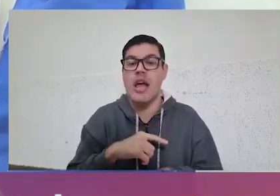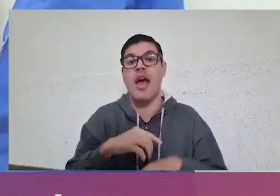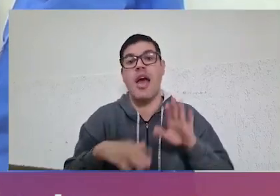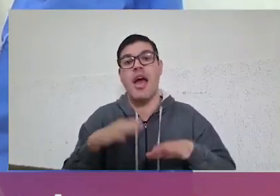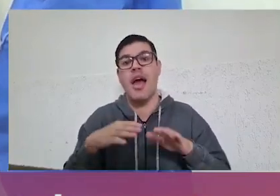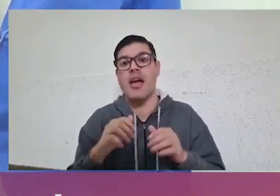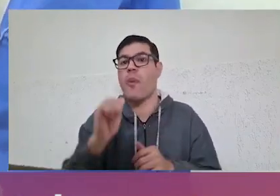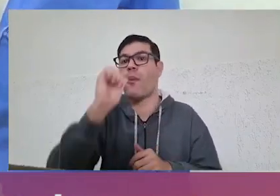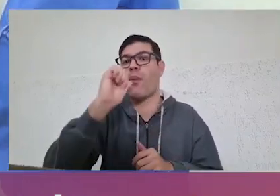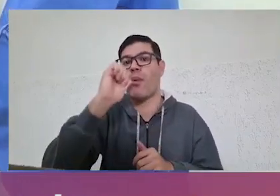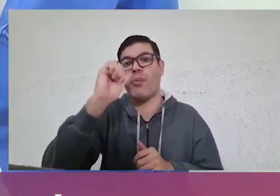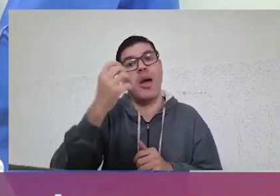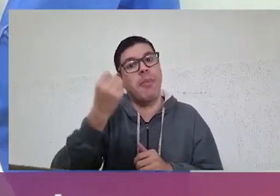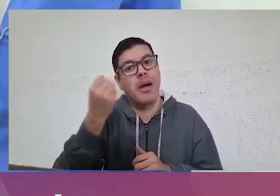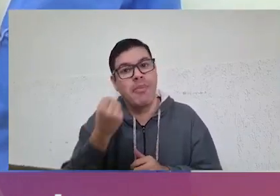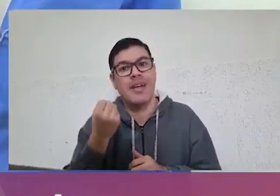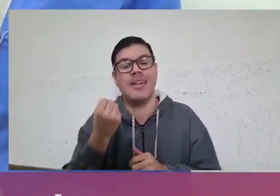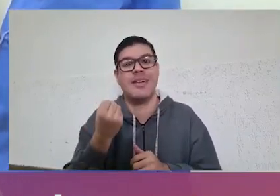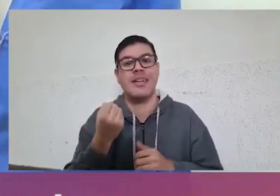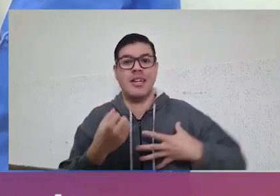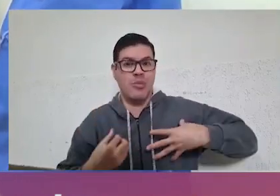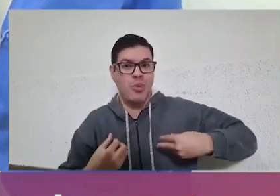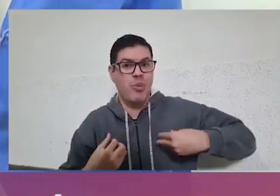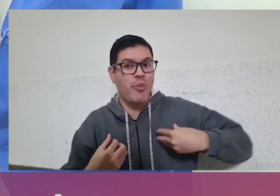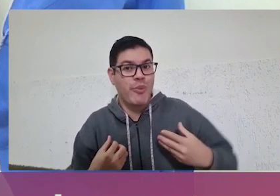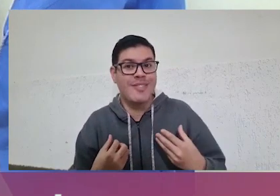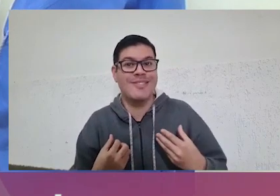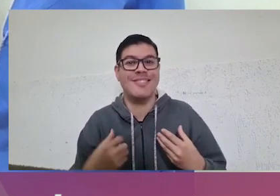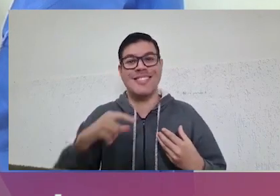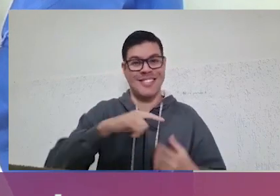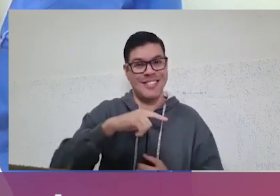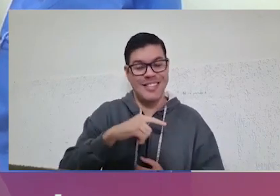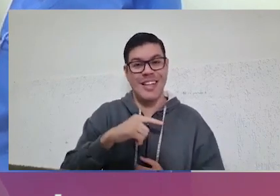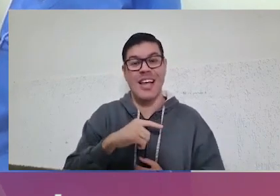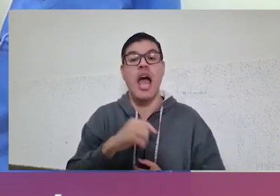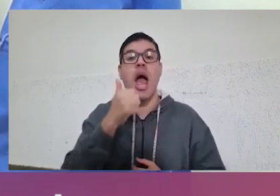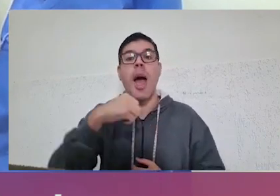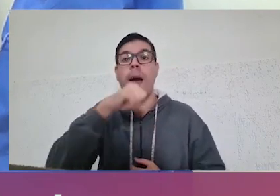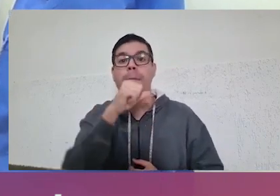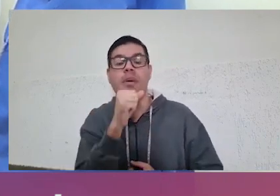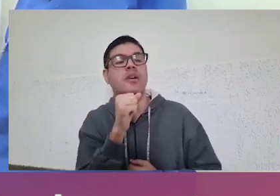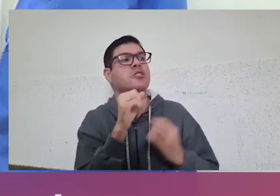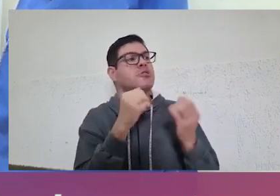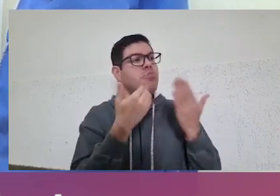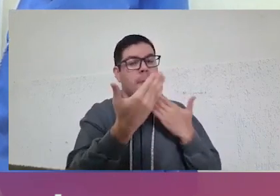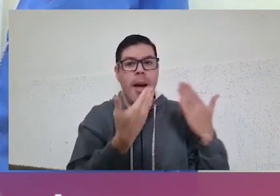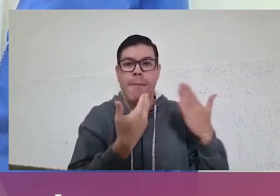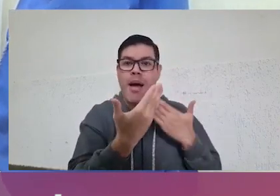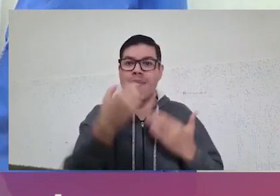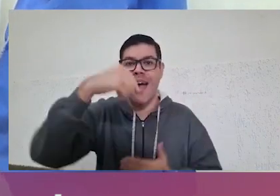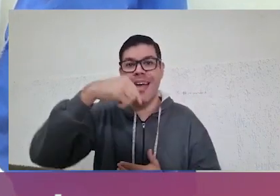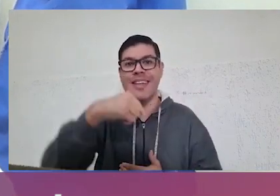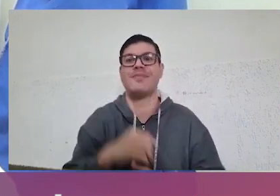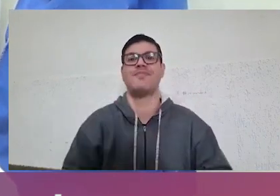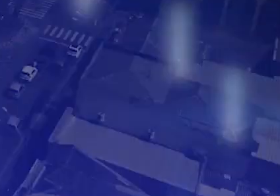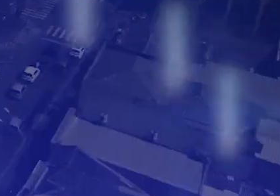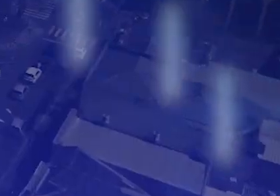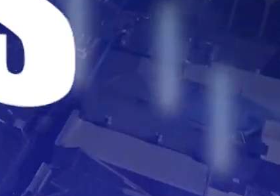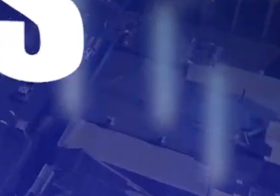da amamentação o bico a pega do bebê durante a amamentação então é muito importante que venha fazer o tratamento